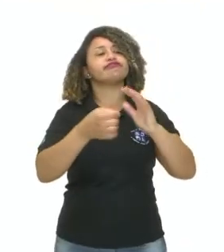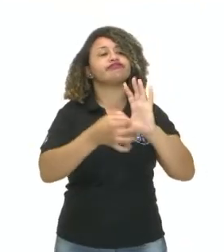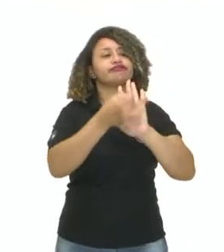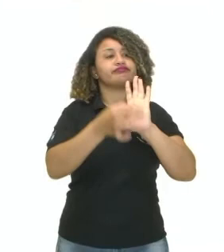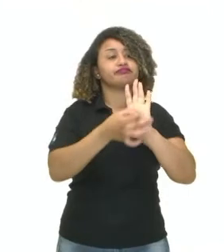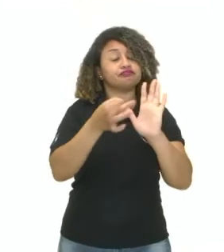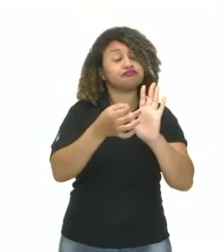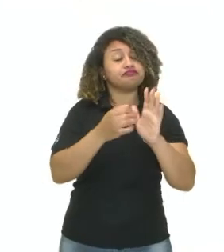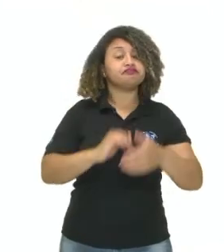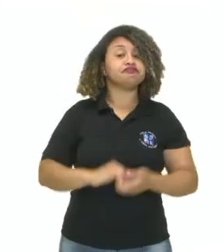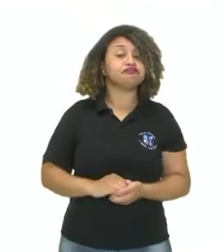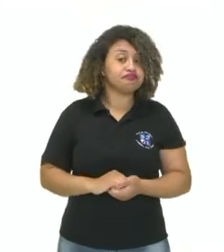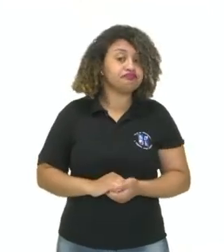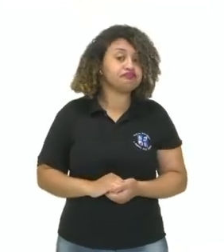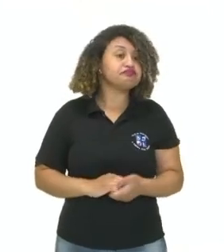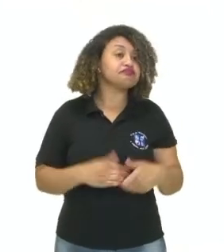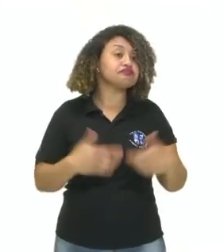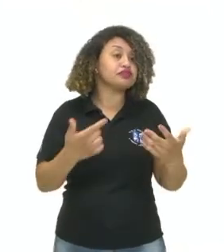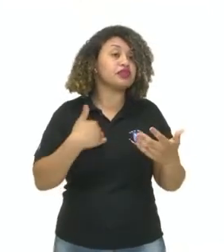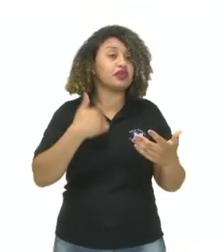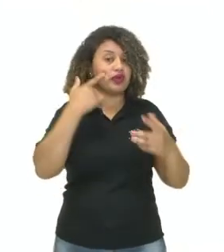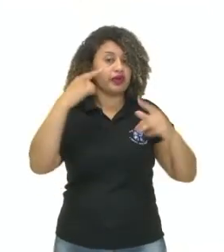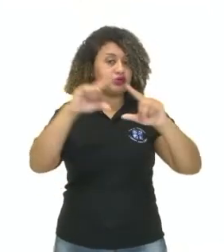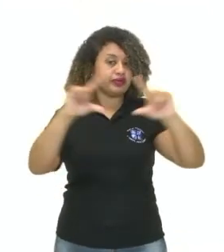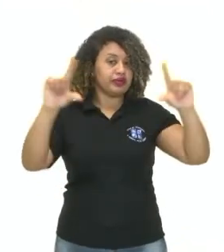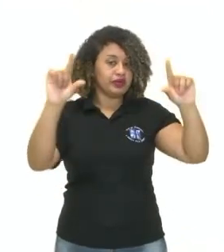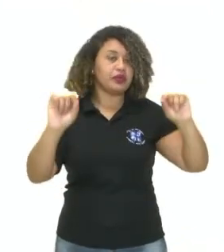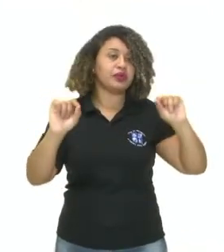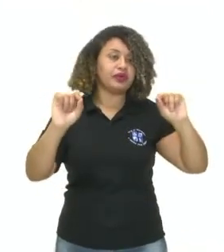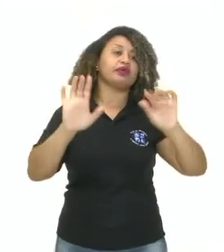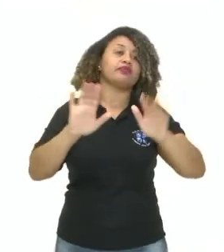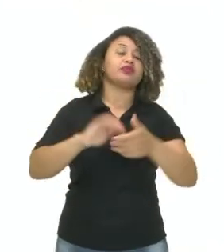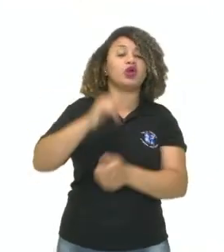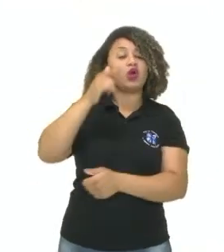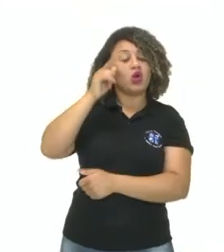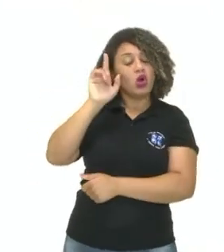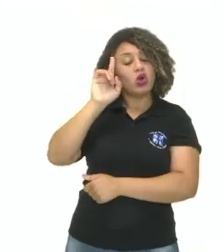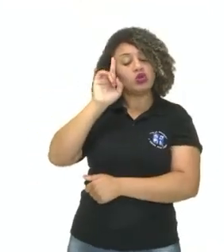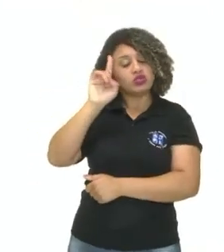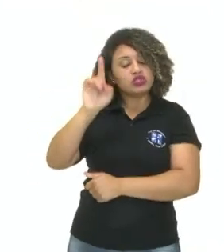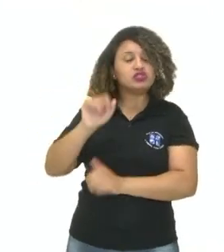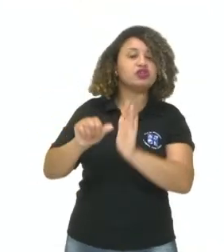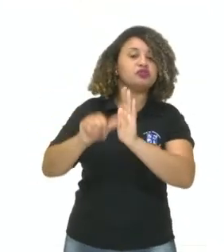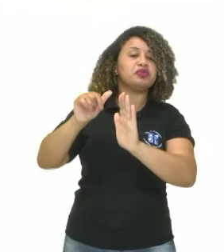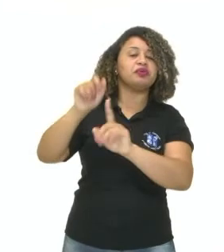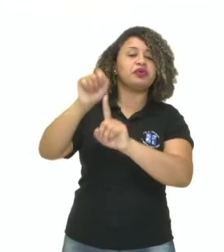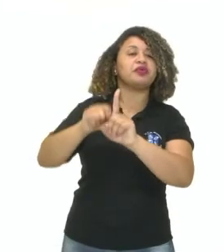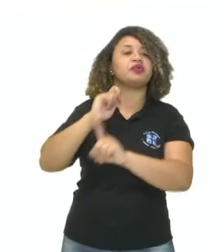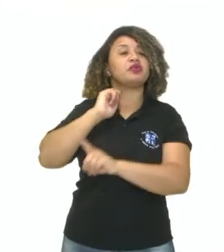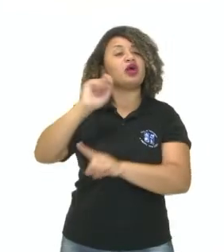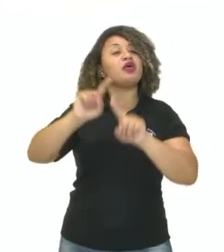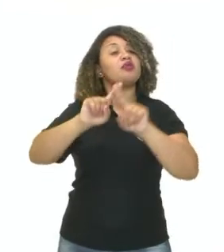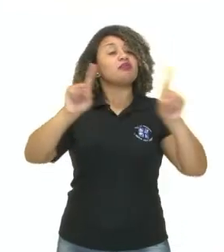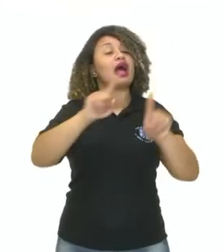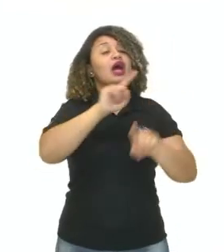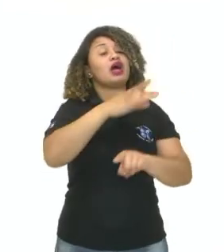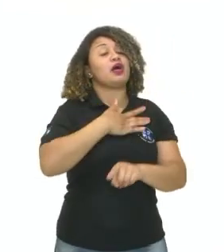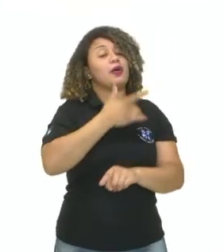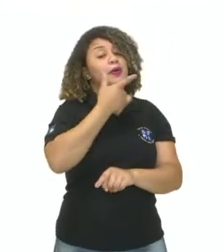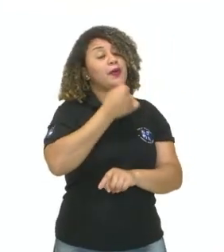sua tese. Vejamos esse trecho. Ontem foi o 1º de abril, mas o papai